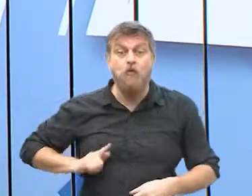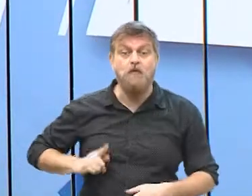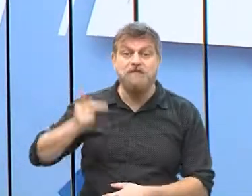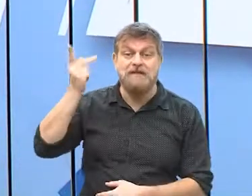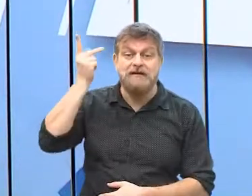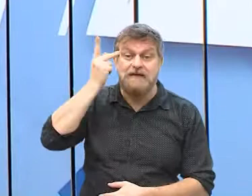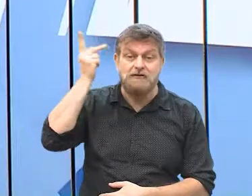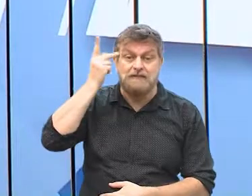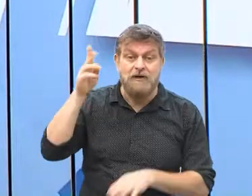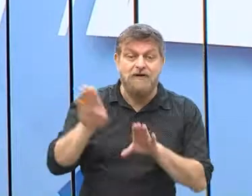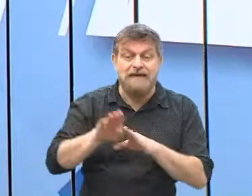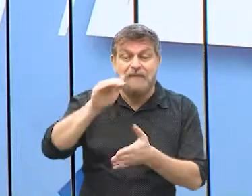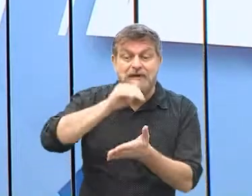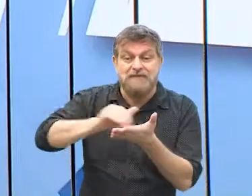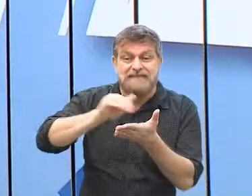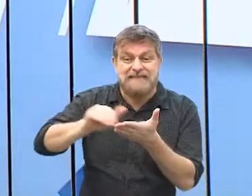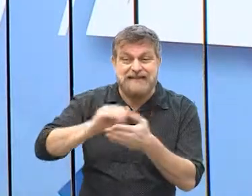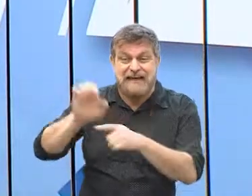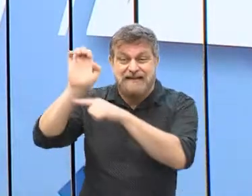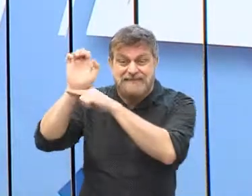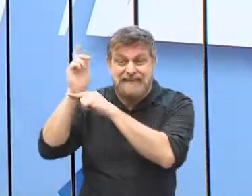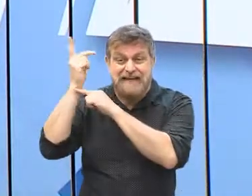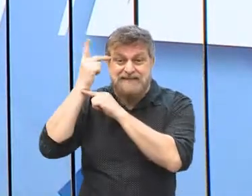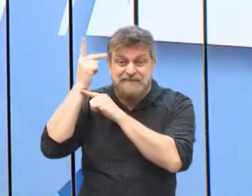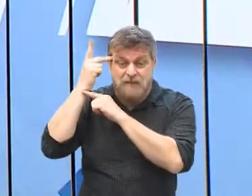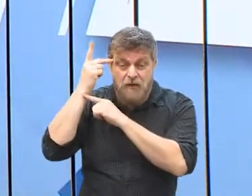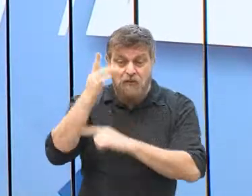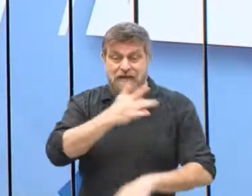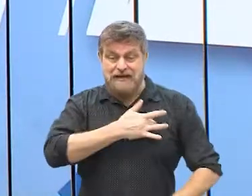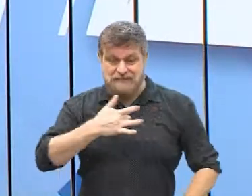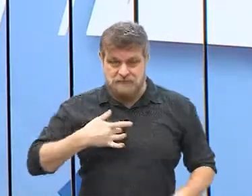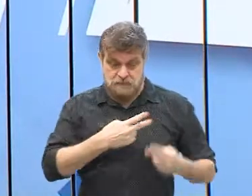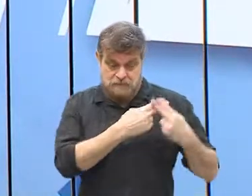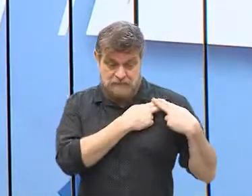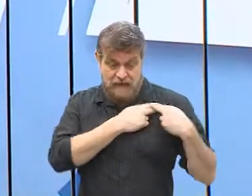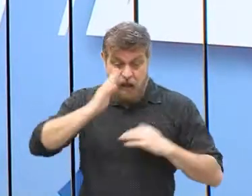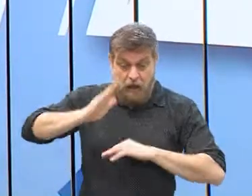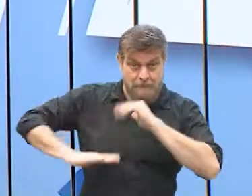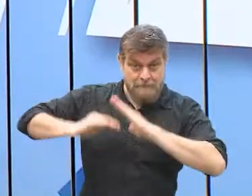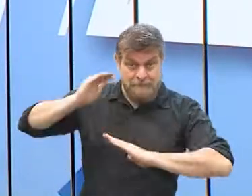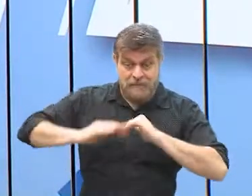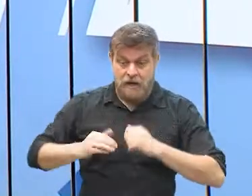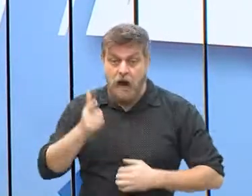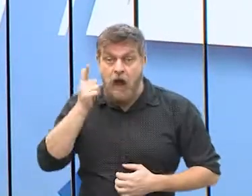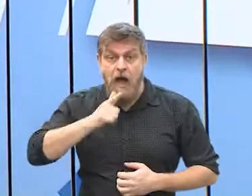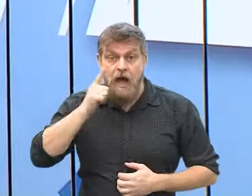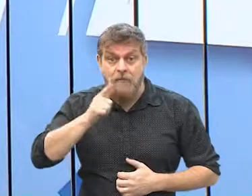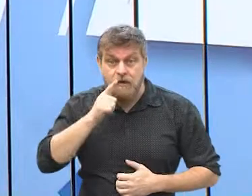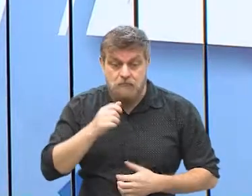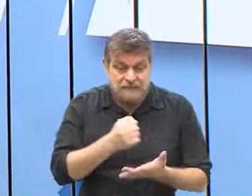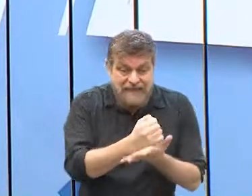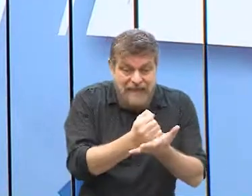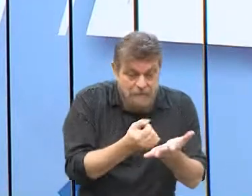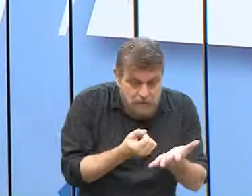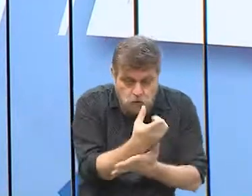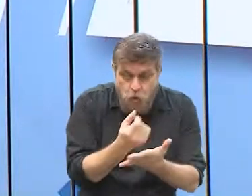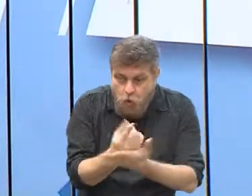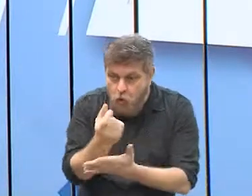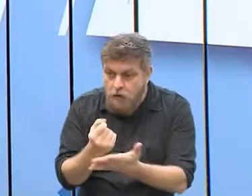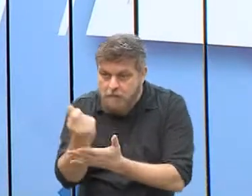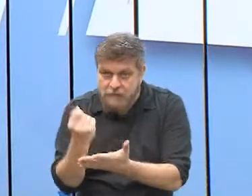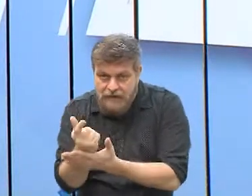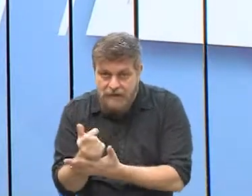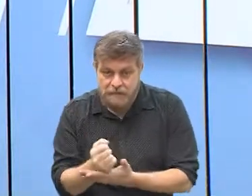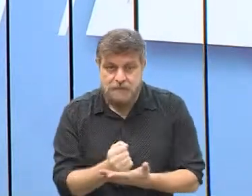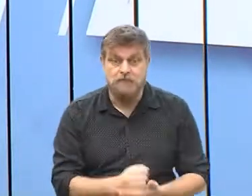secretário estadual de saúde que tomassem as providências necessárias para agilizar a compra, distribuição e reposição